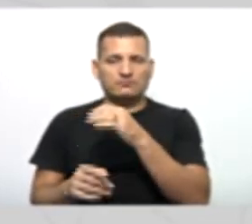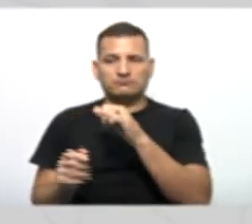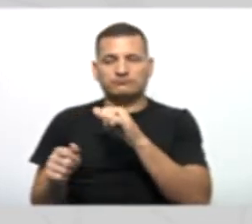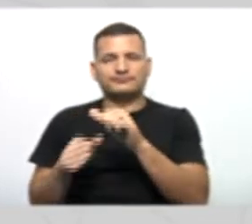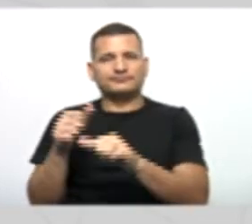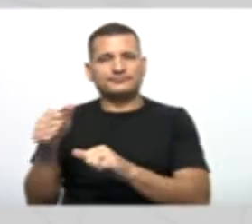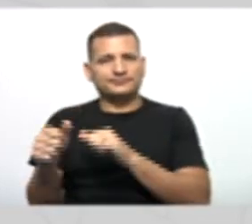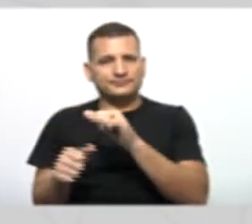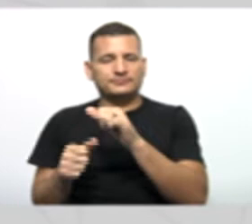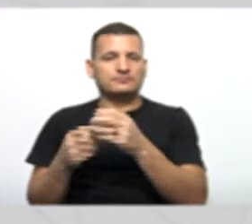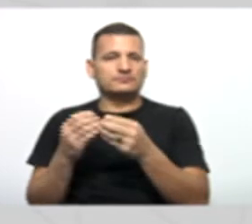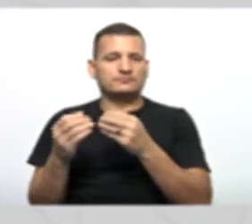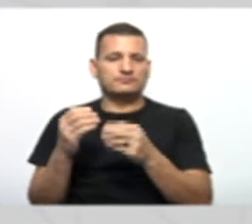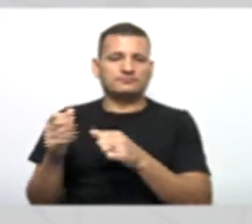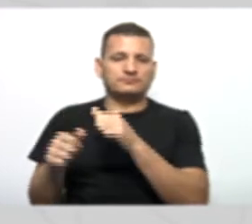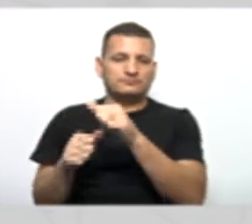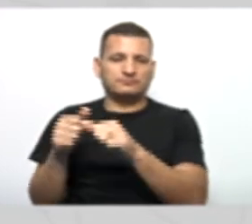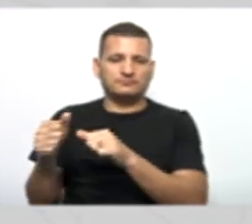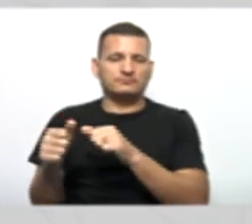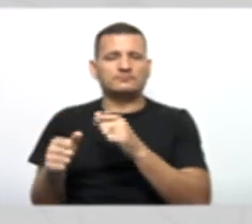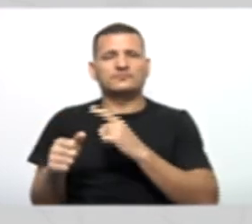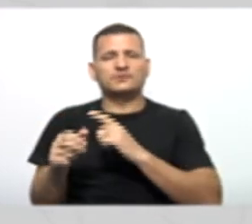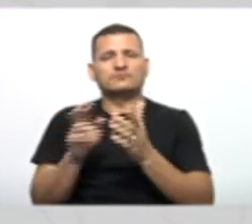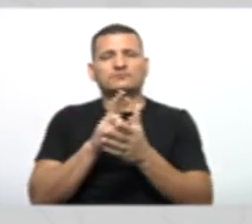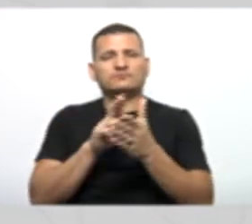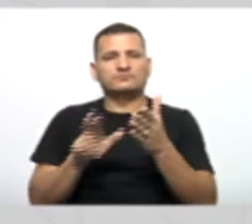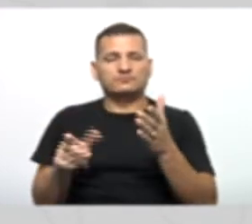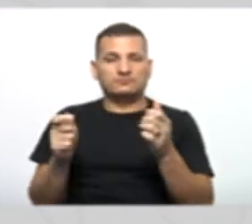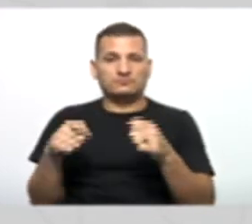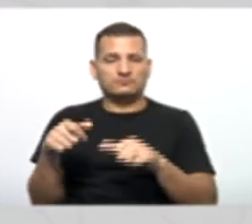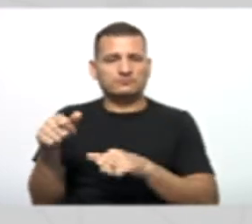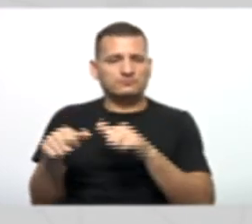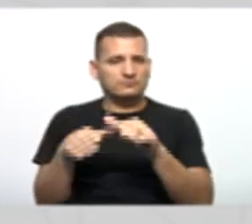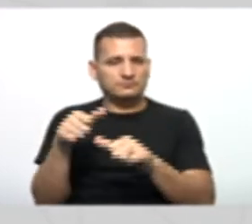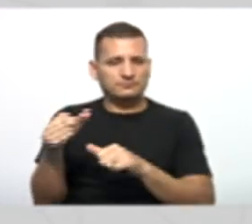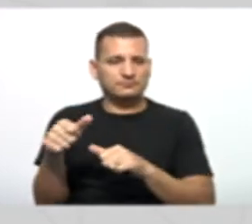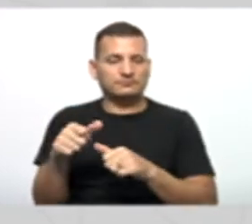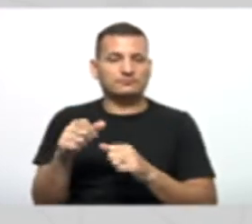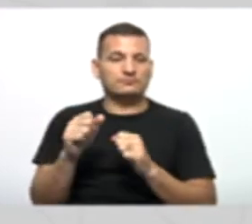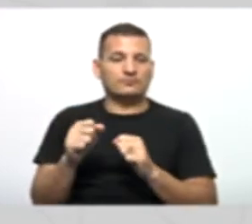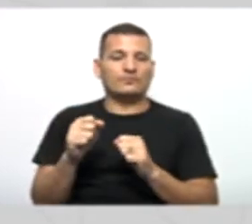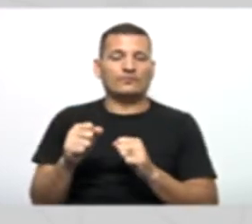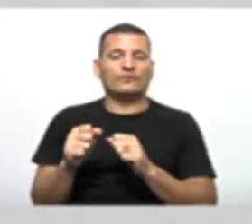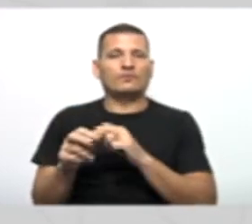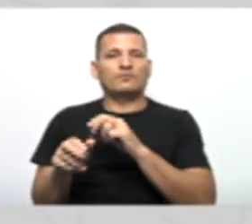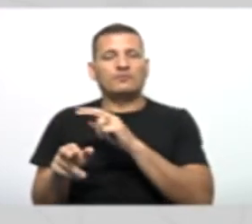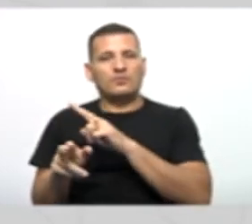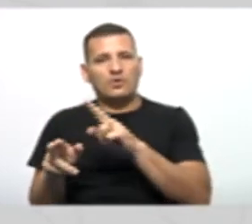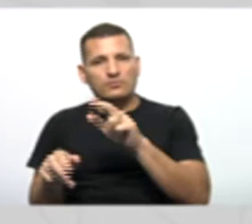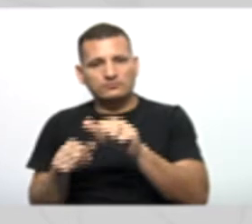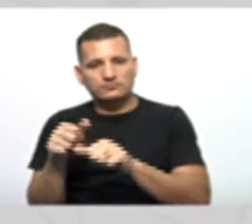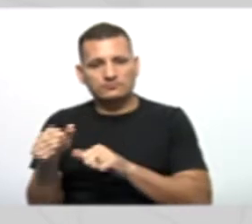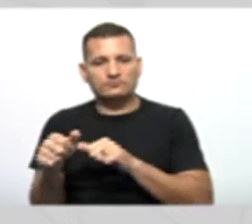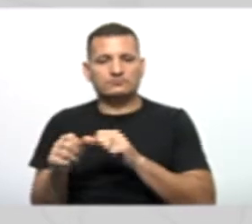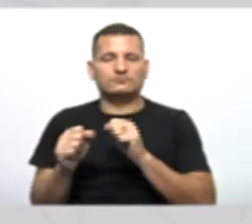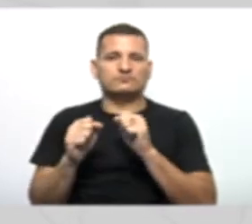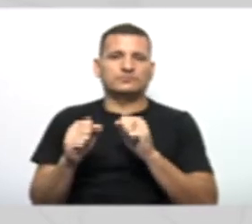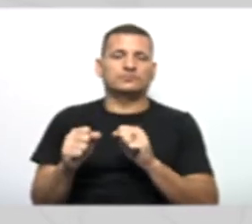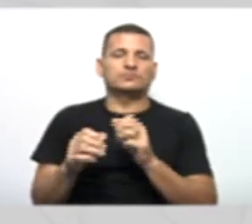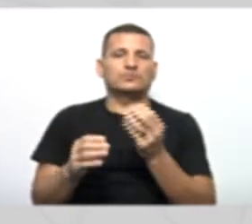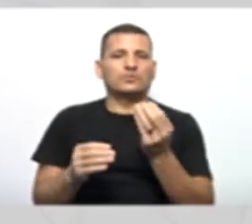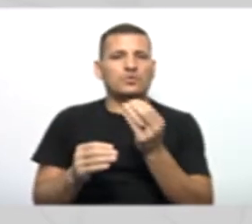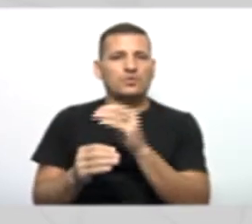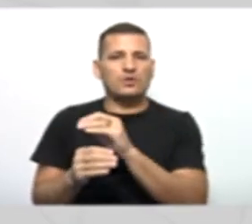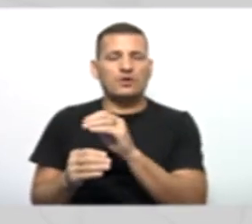nós temos aqui uma série de alterações que nós podemos fazer. Eu posso renomear a minha tabela, eu posso adicionar um novo